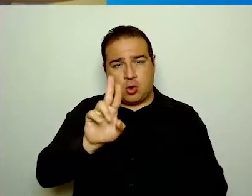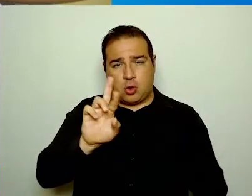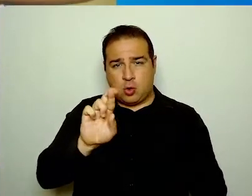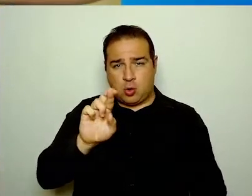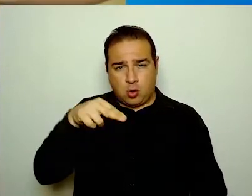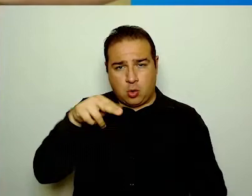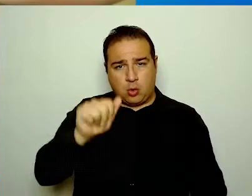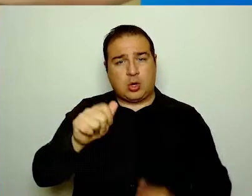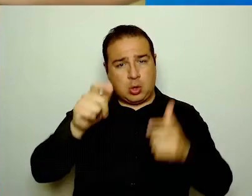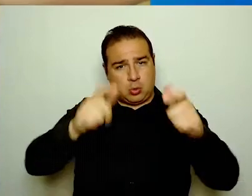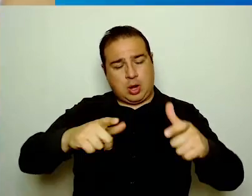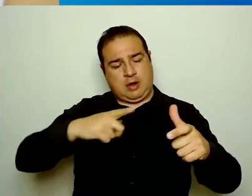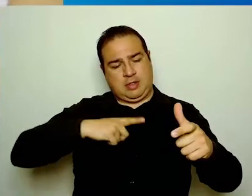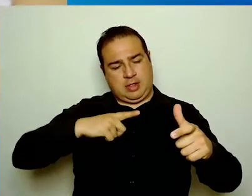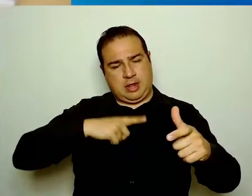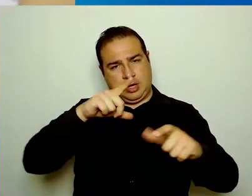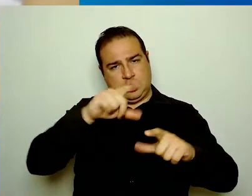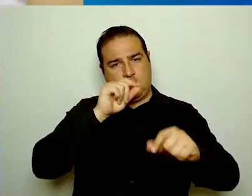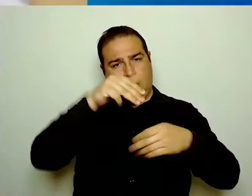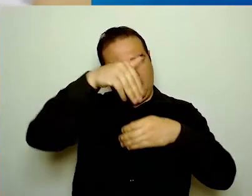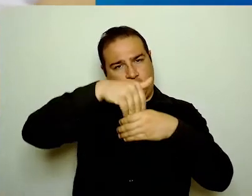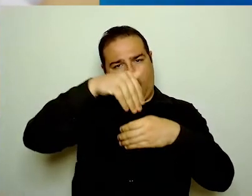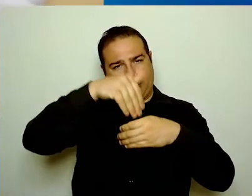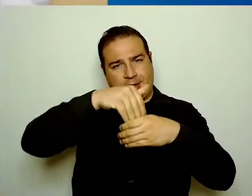votar na urna que existe ali no local.